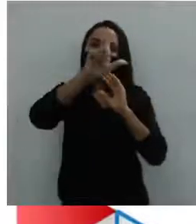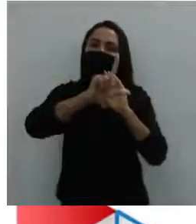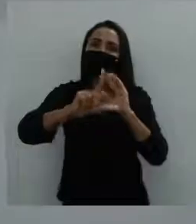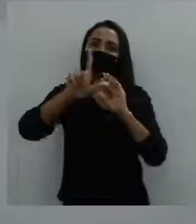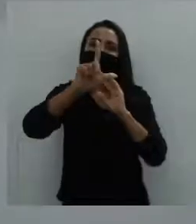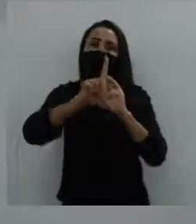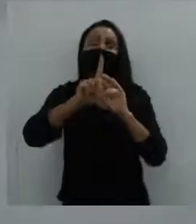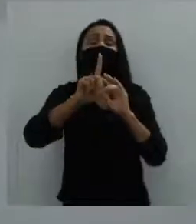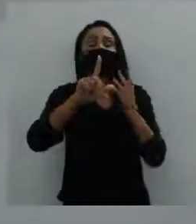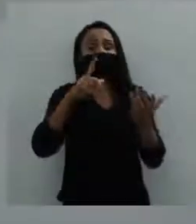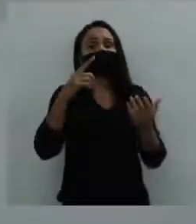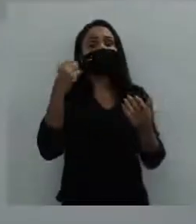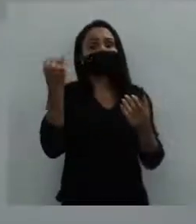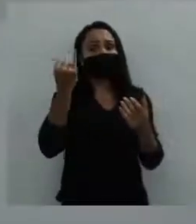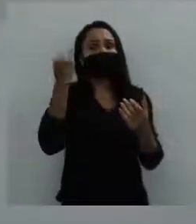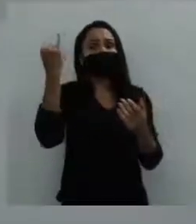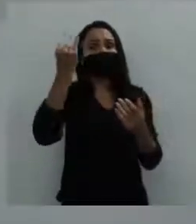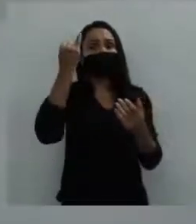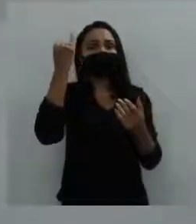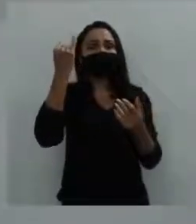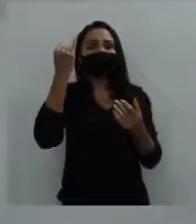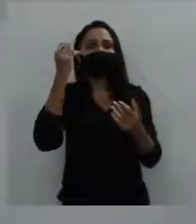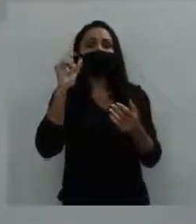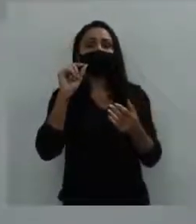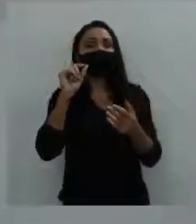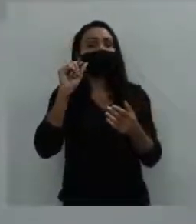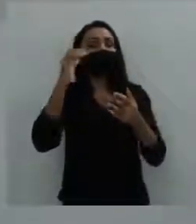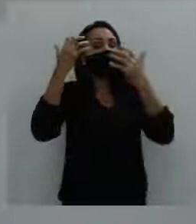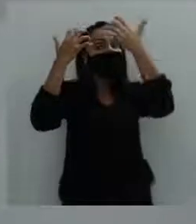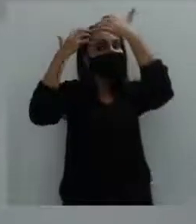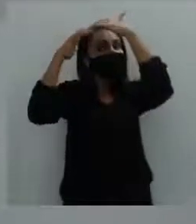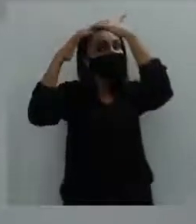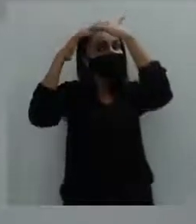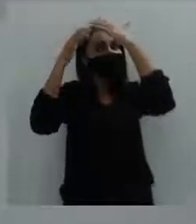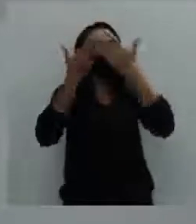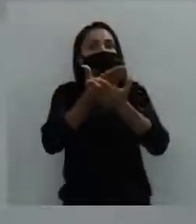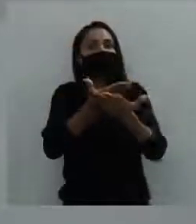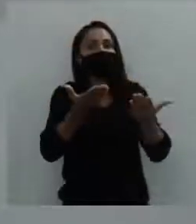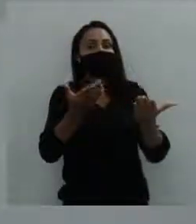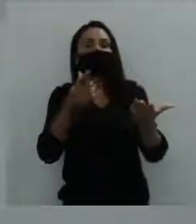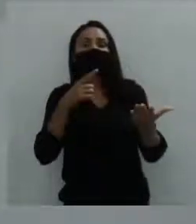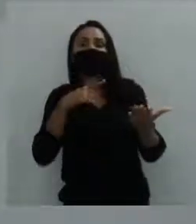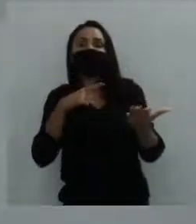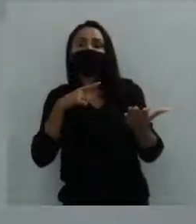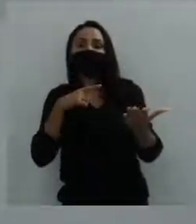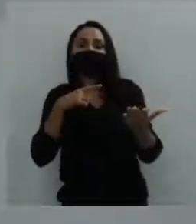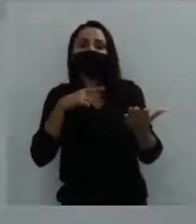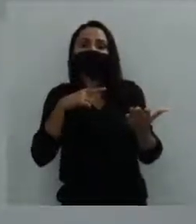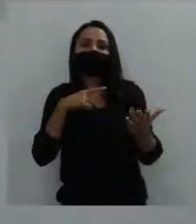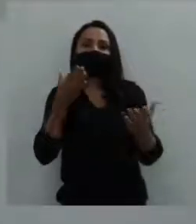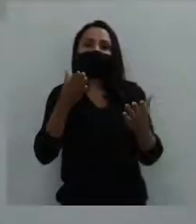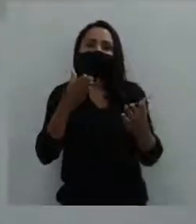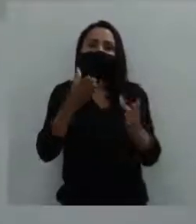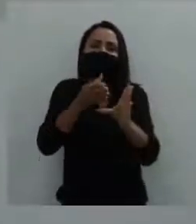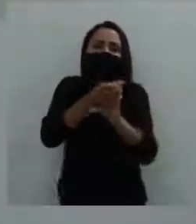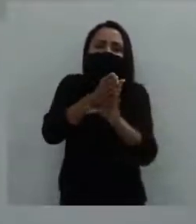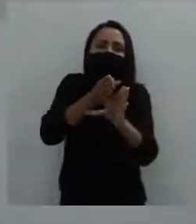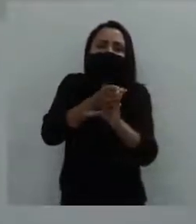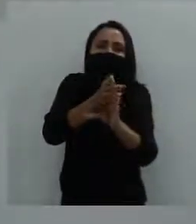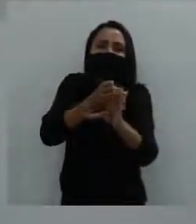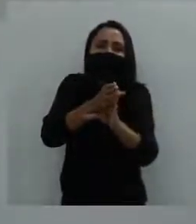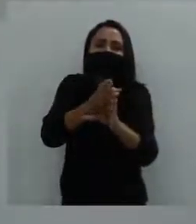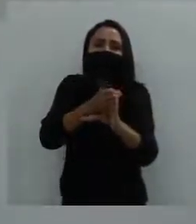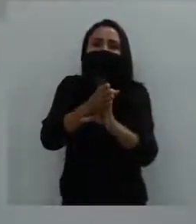algo importante é o seguinte, essa reflexão, como vocês têm, ela vai nortear o